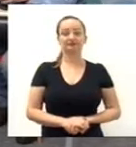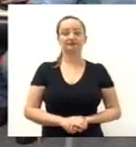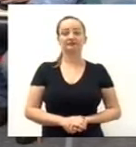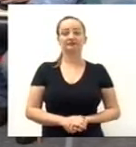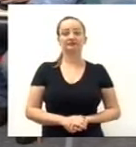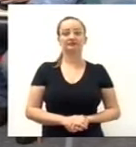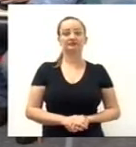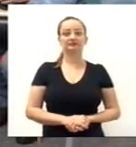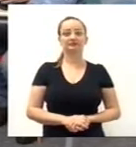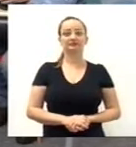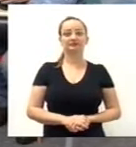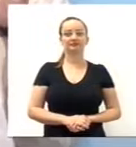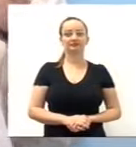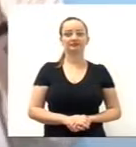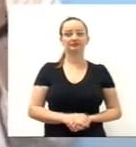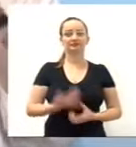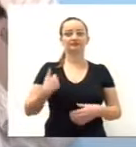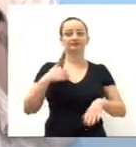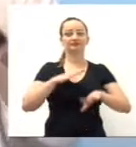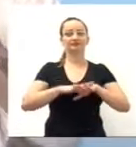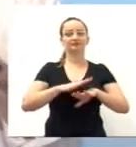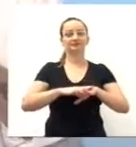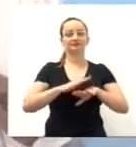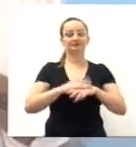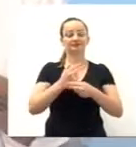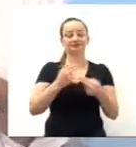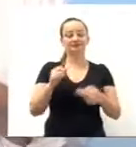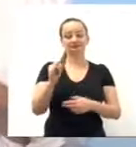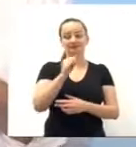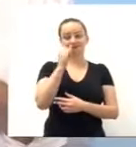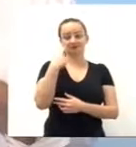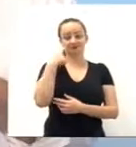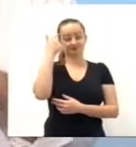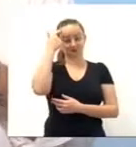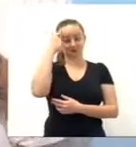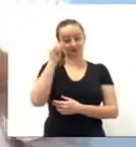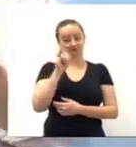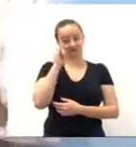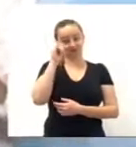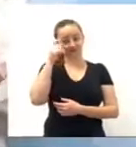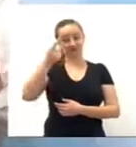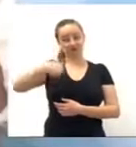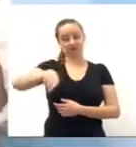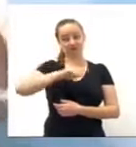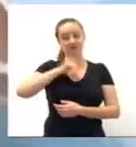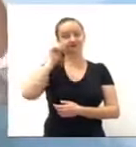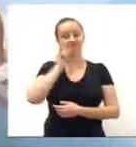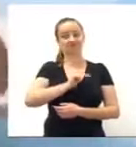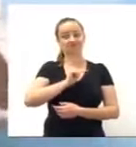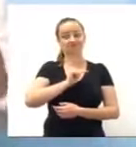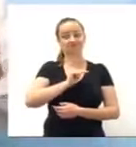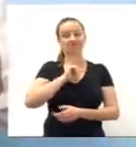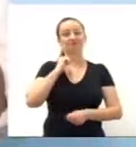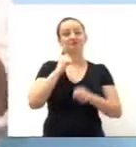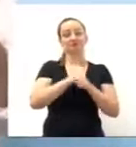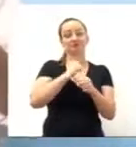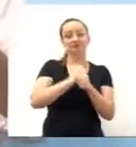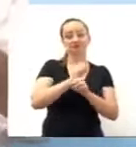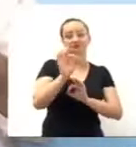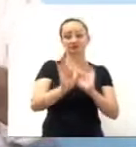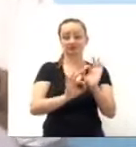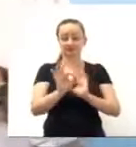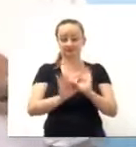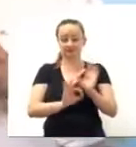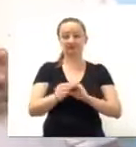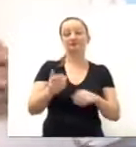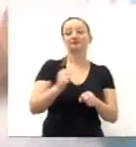coisa aqui, eu fiz que eu acho que é importante, tá? Que vocês consigam e construam isso, aprendam